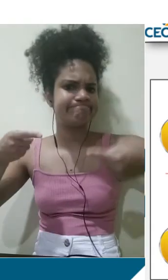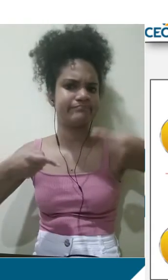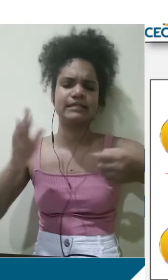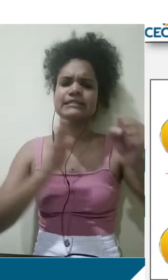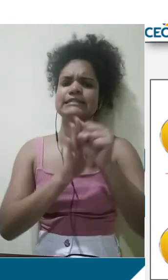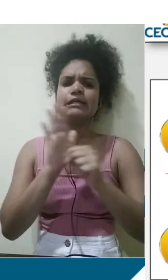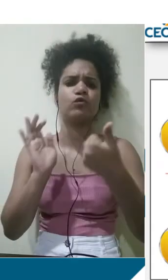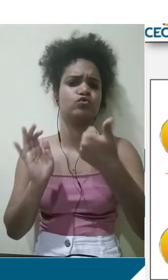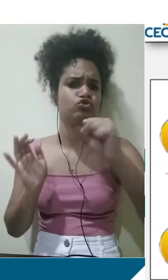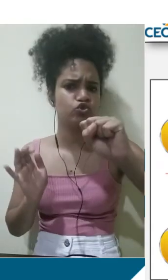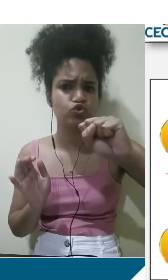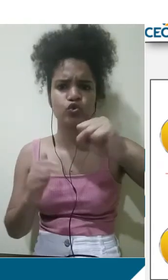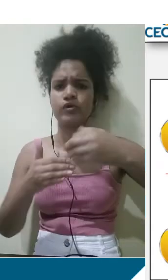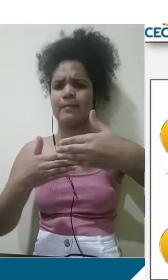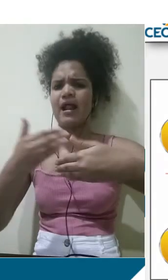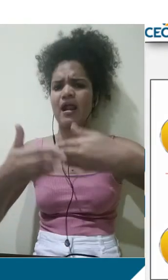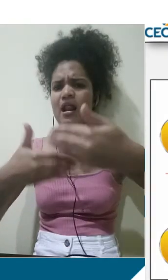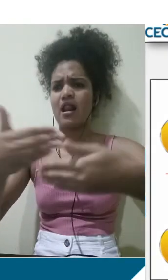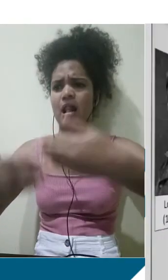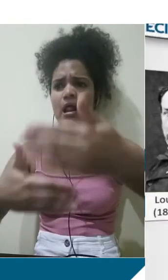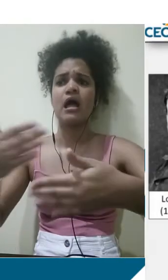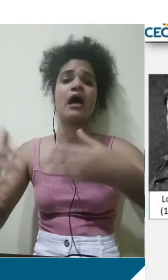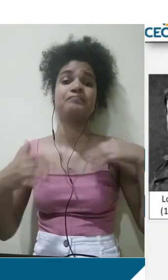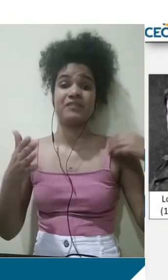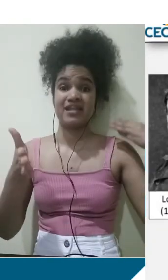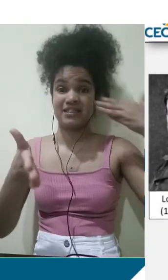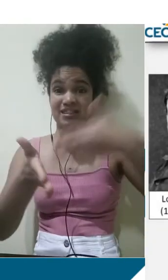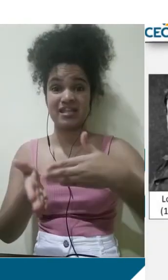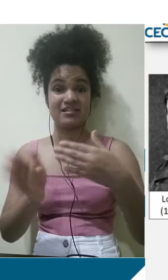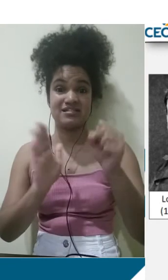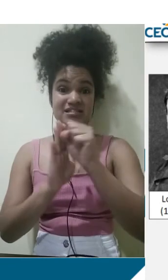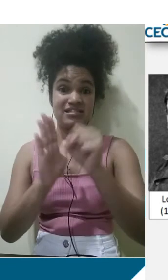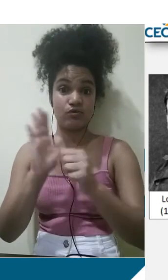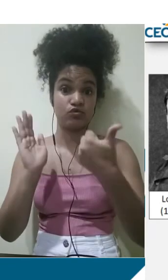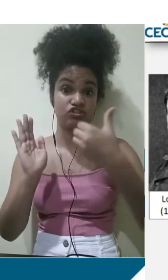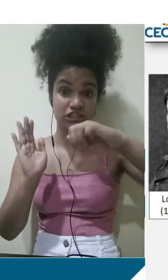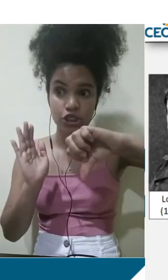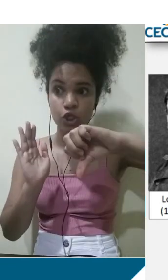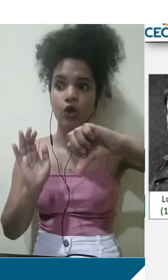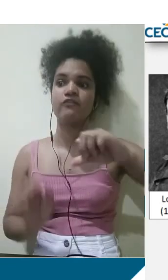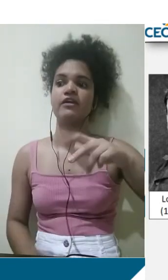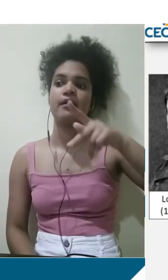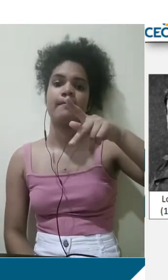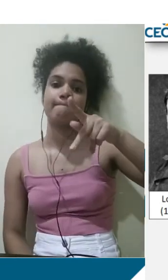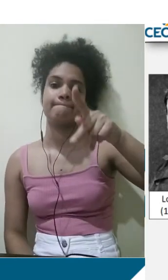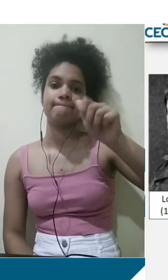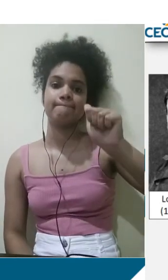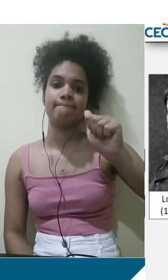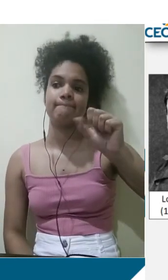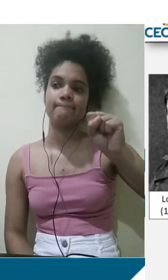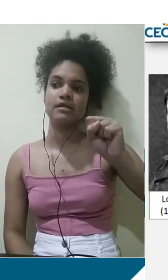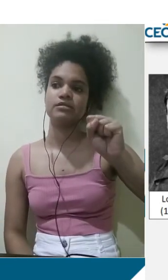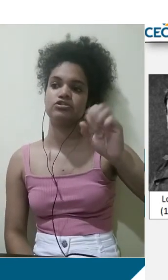XVIII afora e só vai ser resolvido no século XIX com os experimentos do Louis Pasteur. O